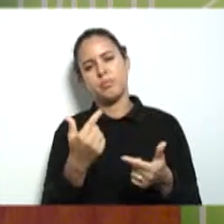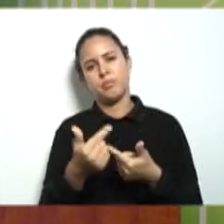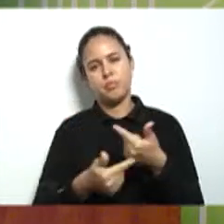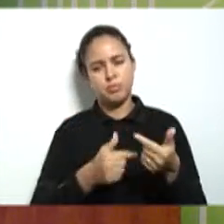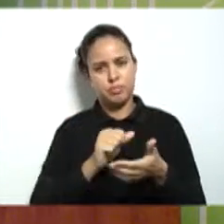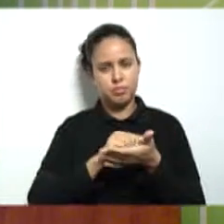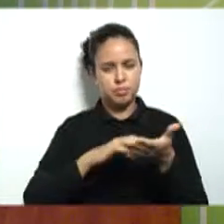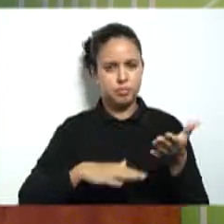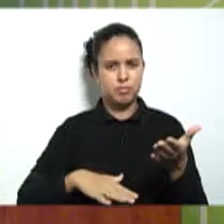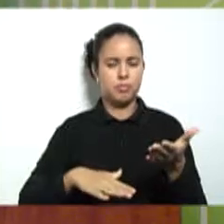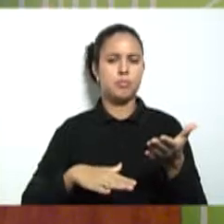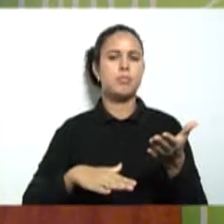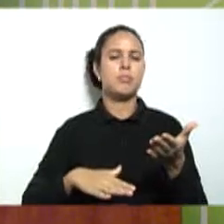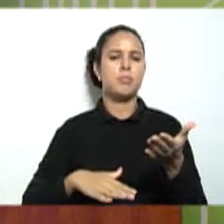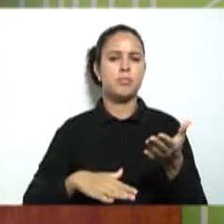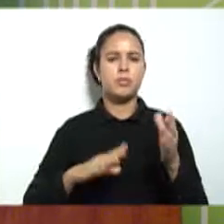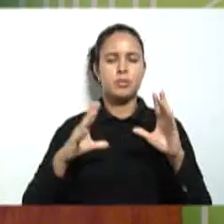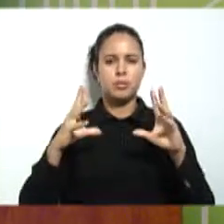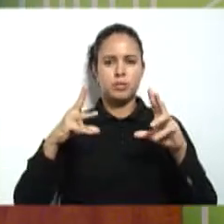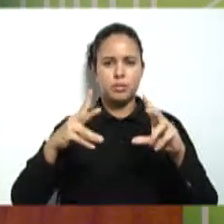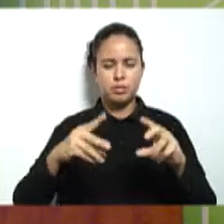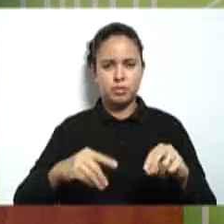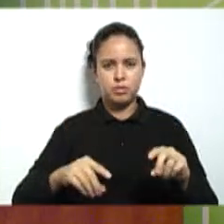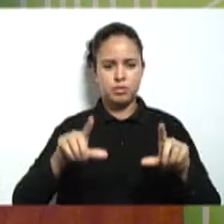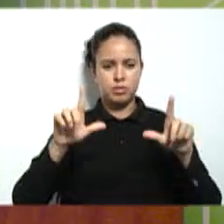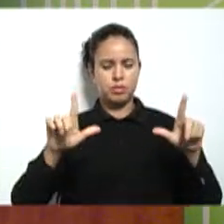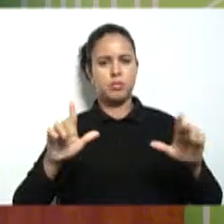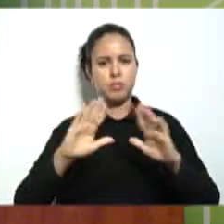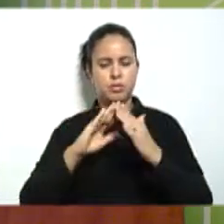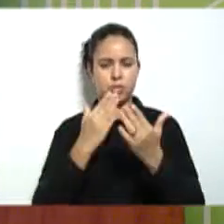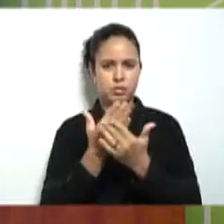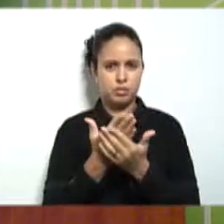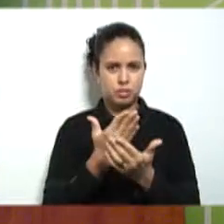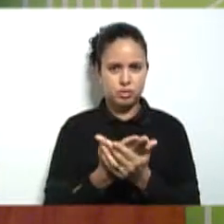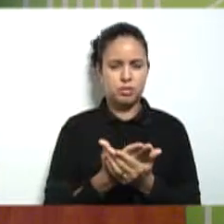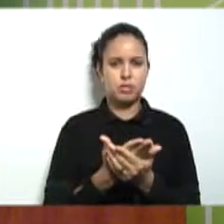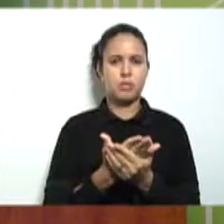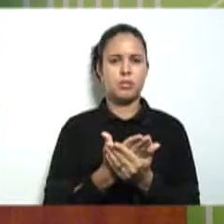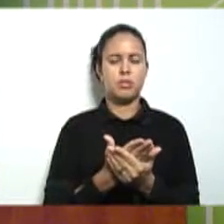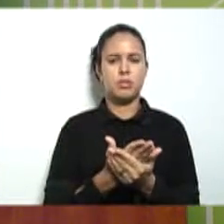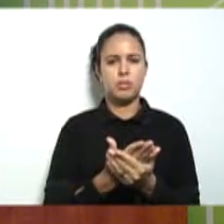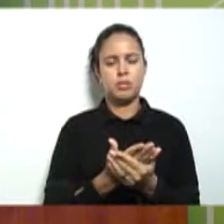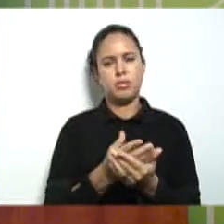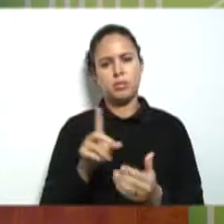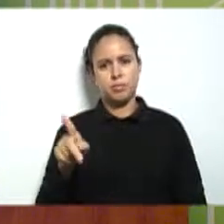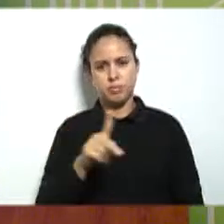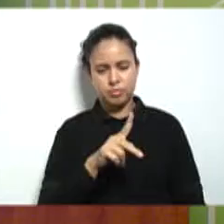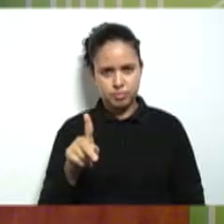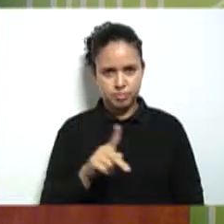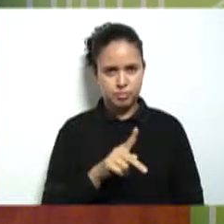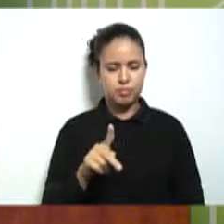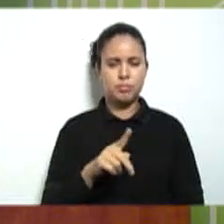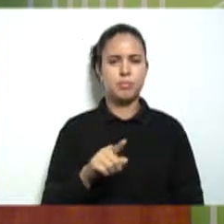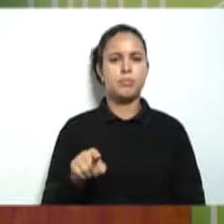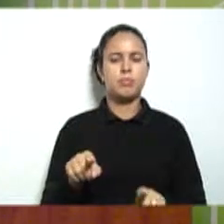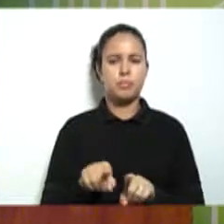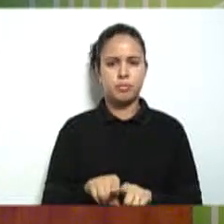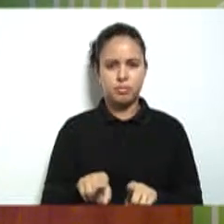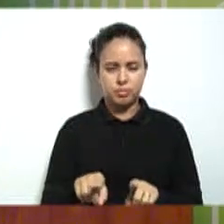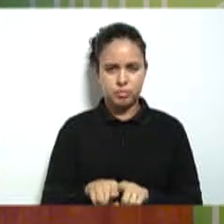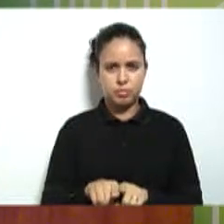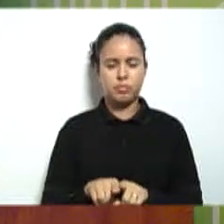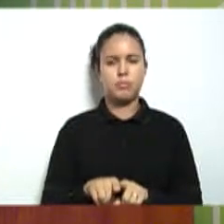os certificados foram enviados para as escolas, alguns estão sendo enviados ainda, então estão sendo certificados os professores que participaram do projeto, o